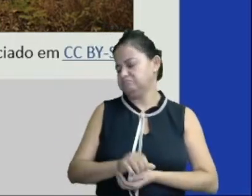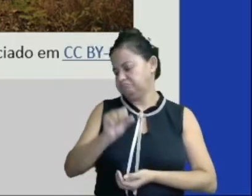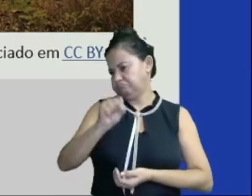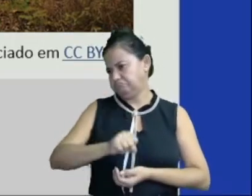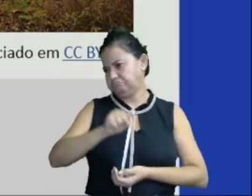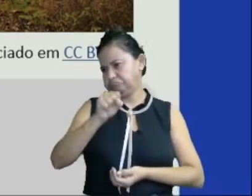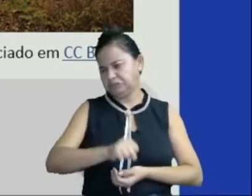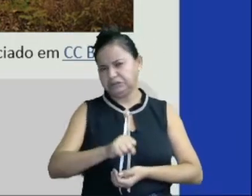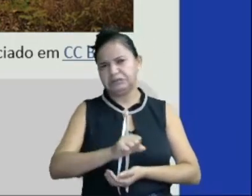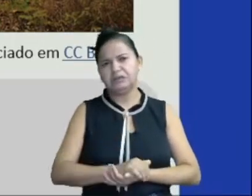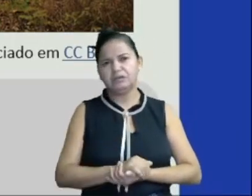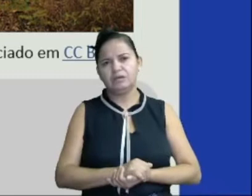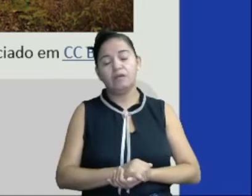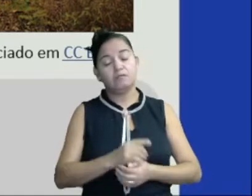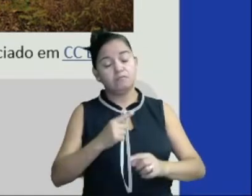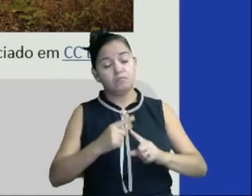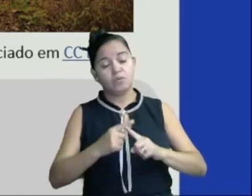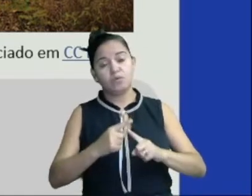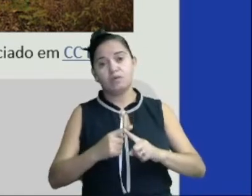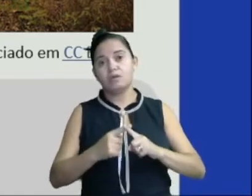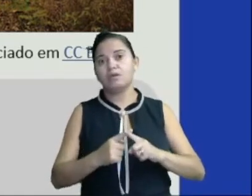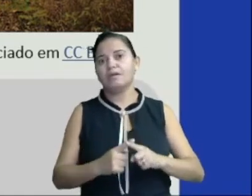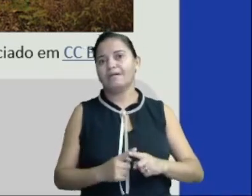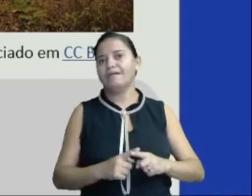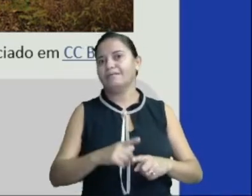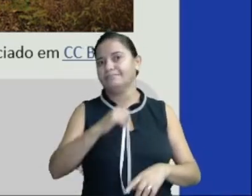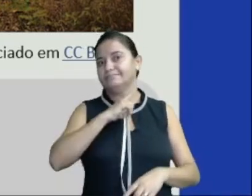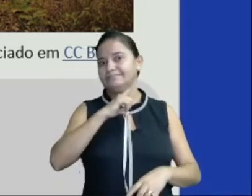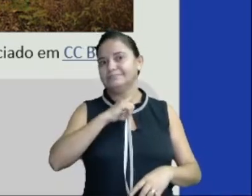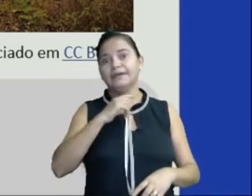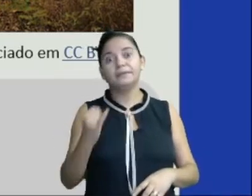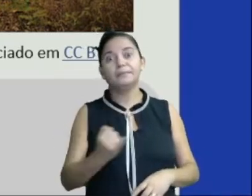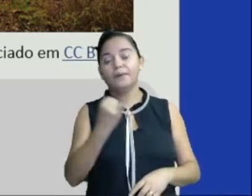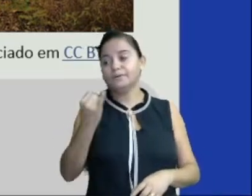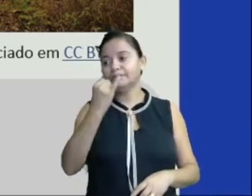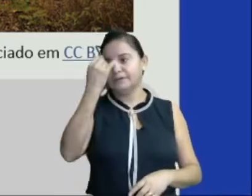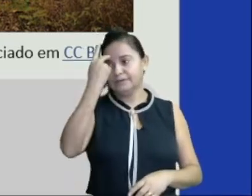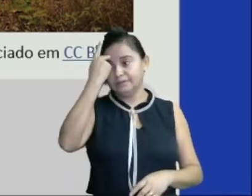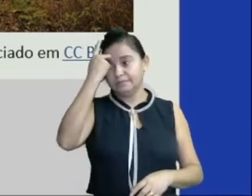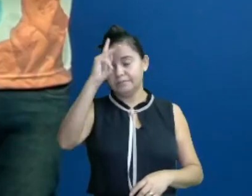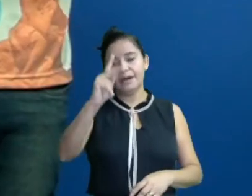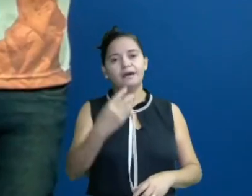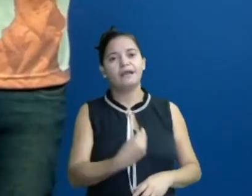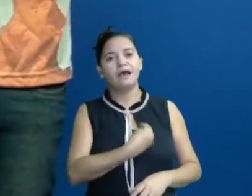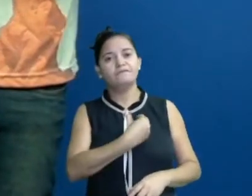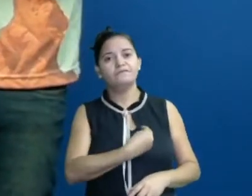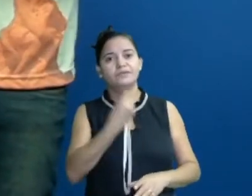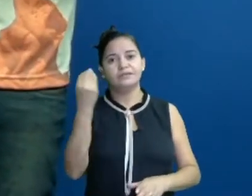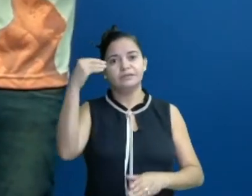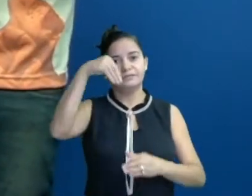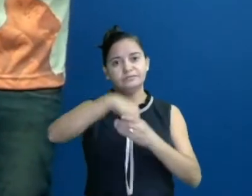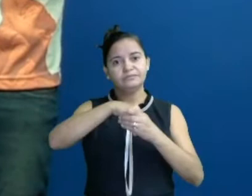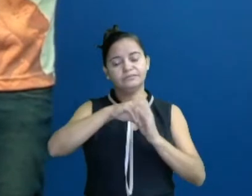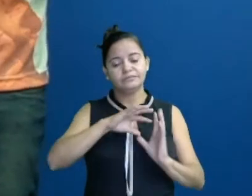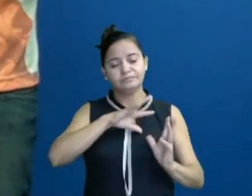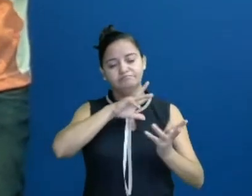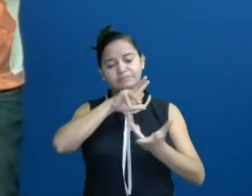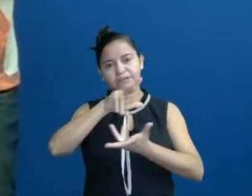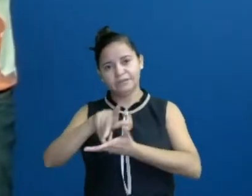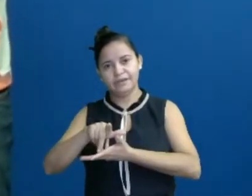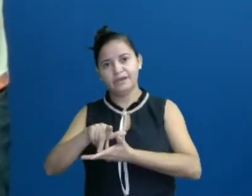importante na manutenção dos ecossistemas terrestres. Porque, como eu tinha falado para vocês, os solos eles